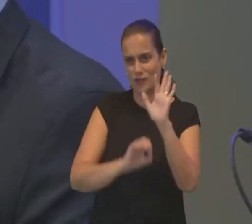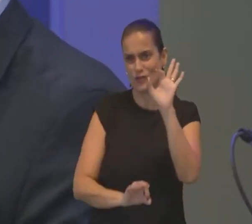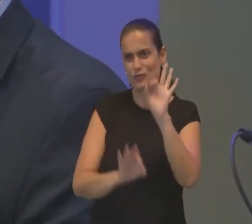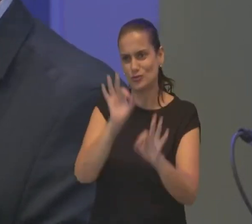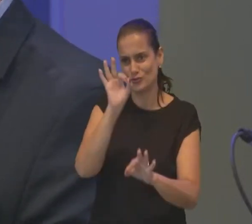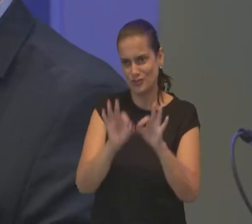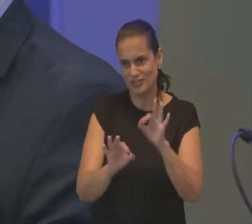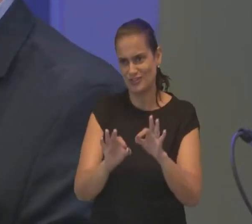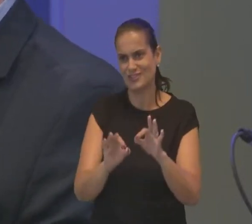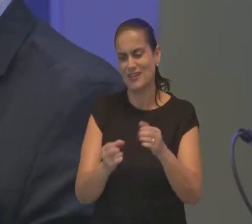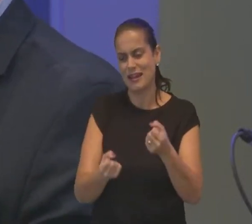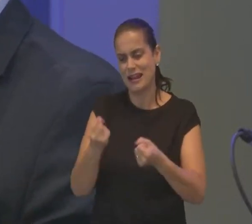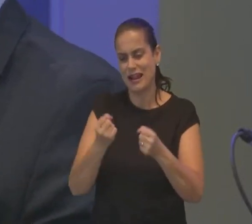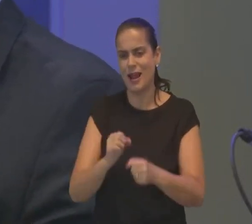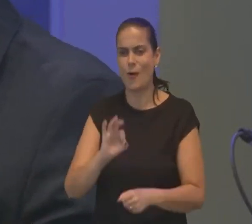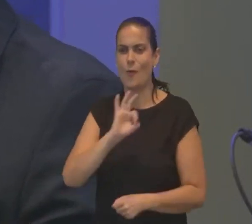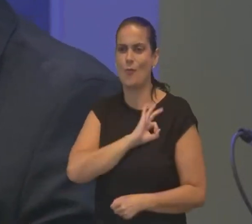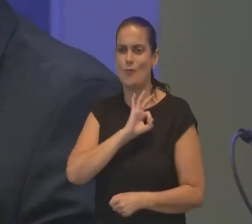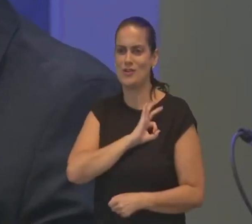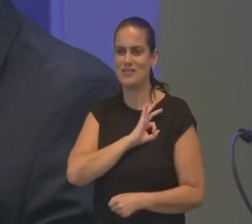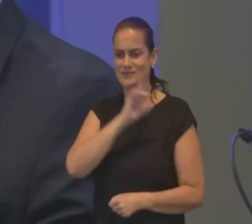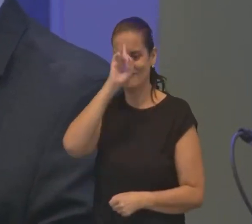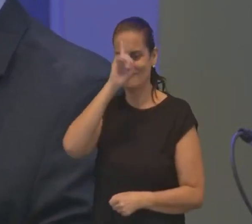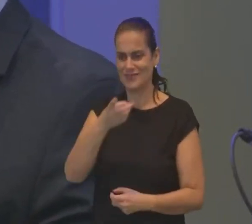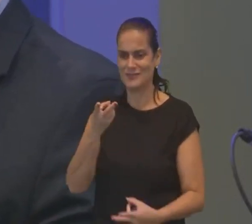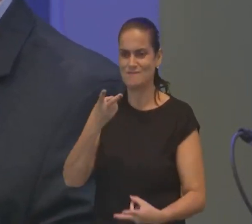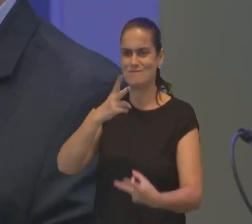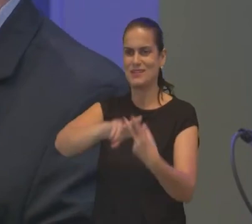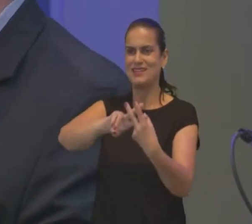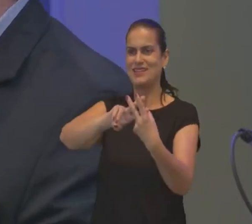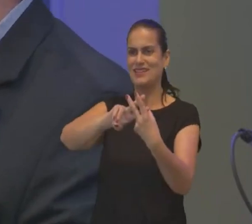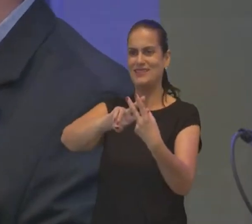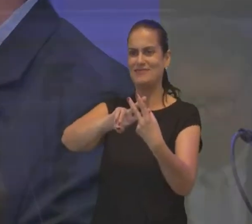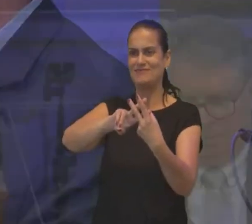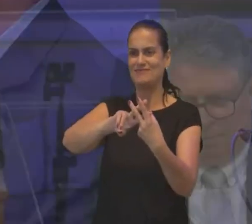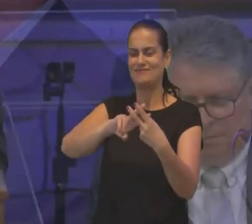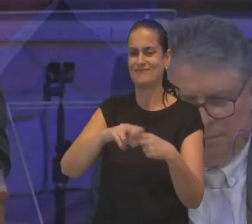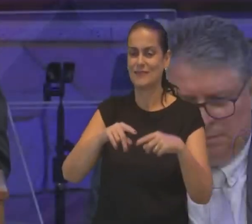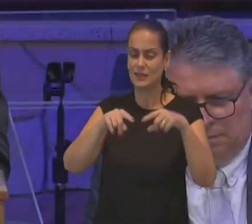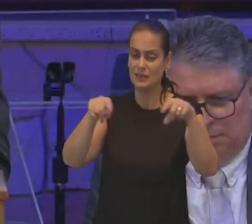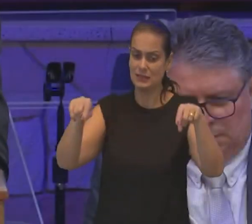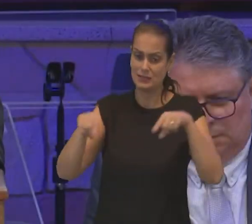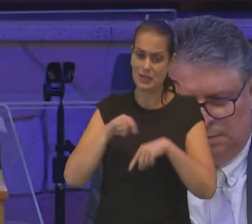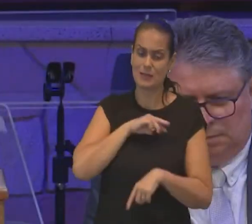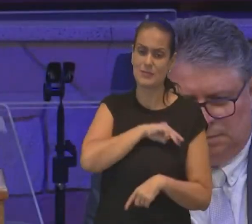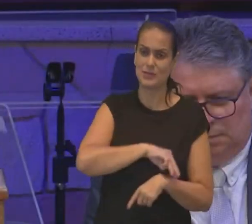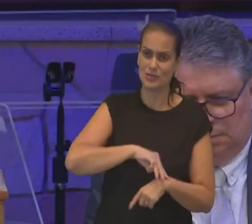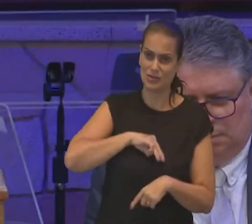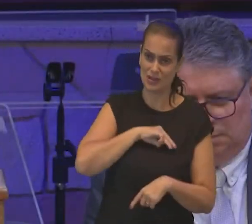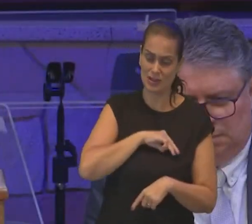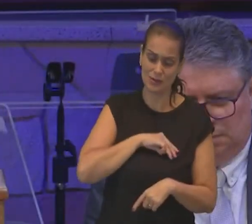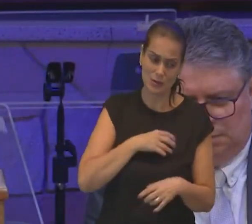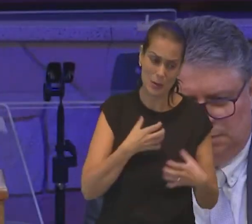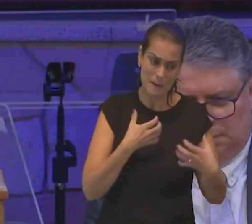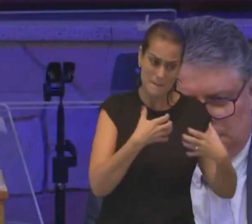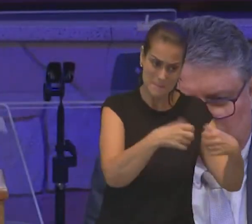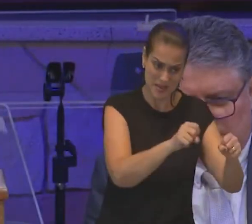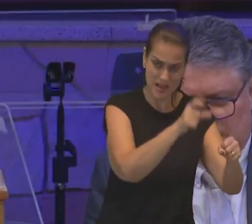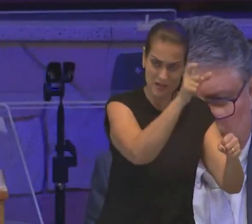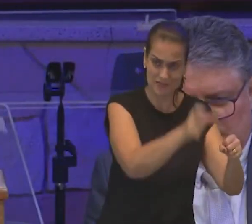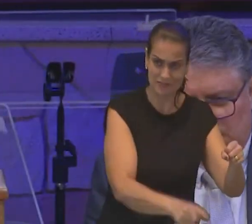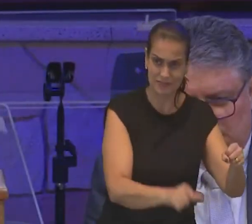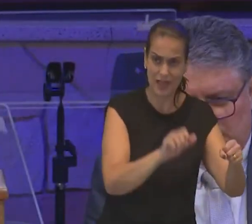polícia e o mandato de prisão. Chega na sala do missionário e disse: vim pegar esse rapaz, Alexandre da